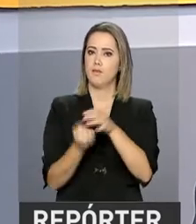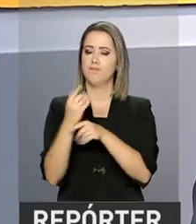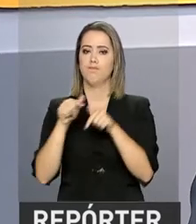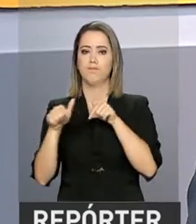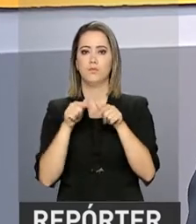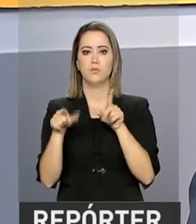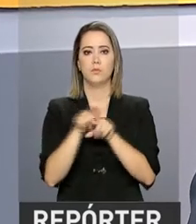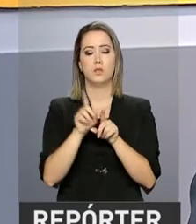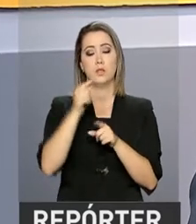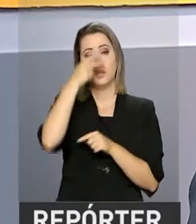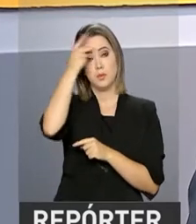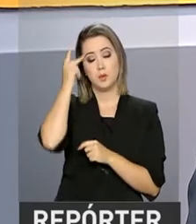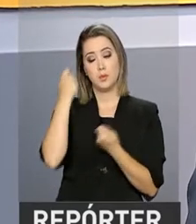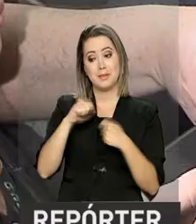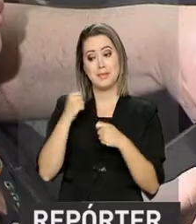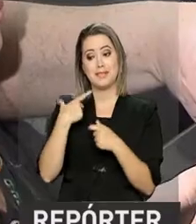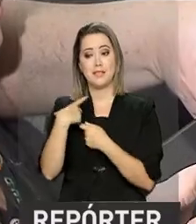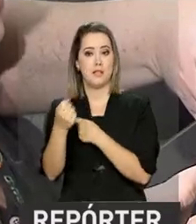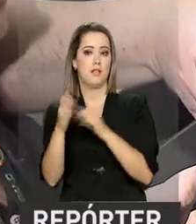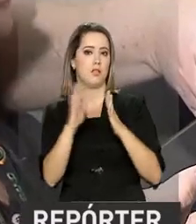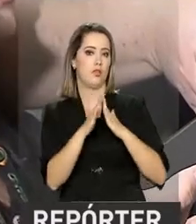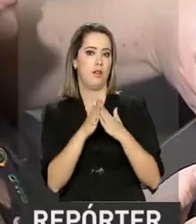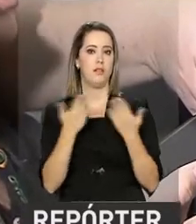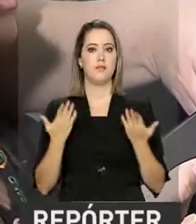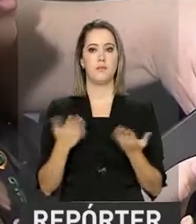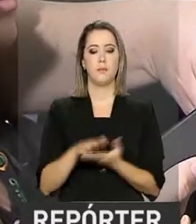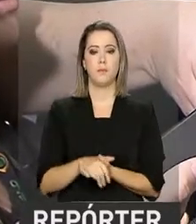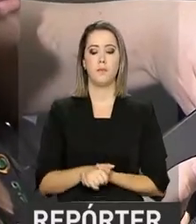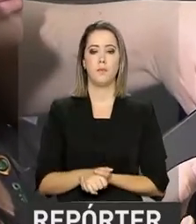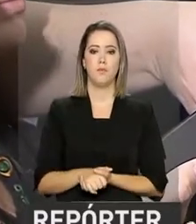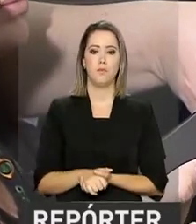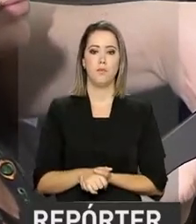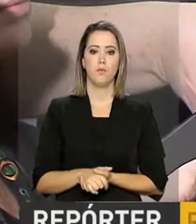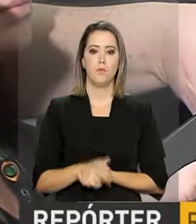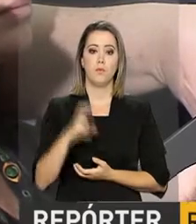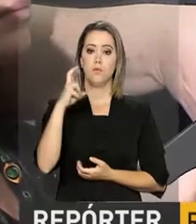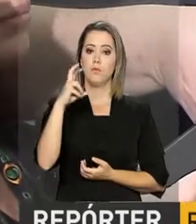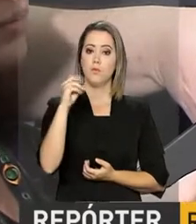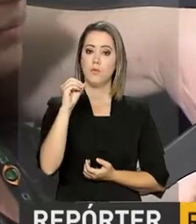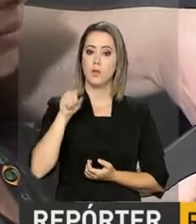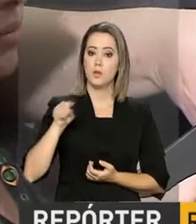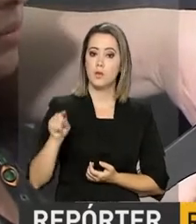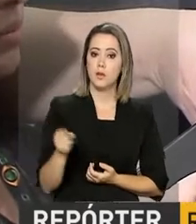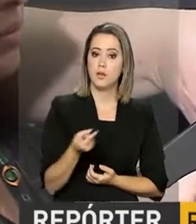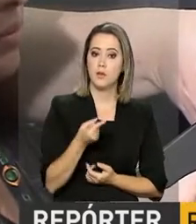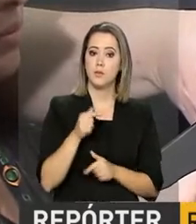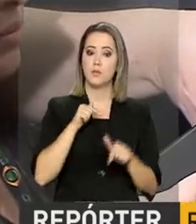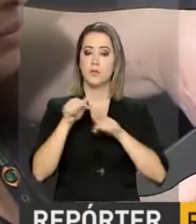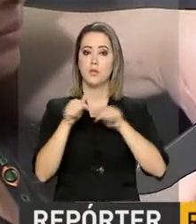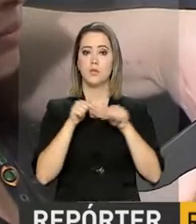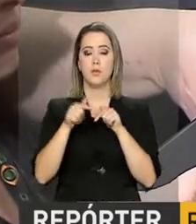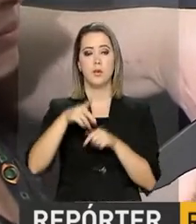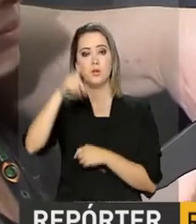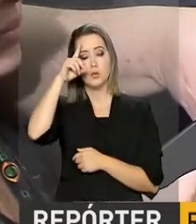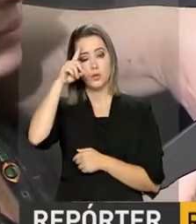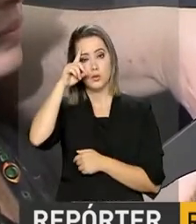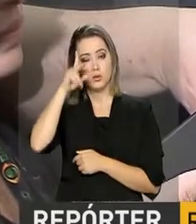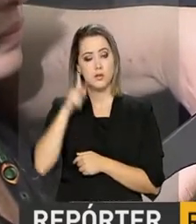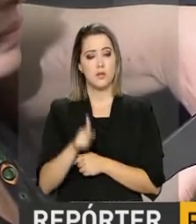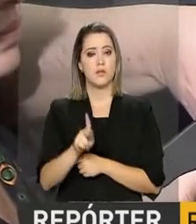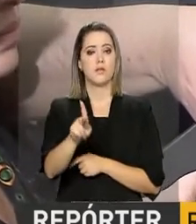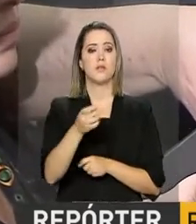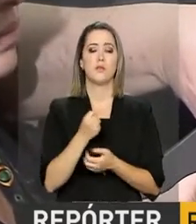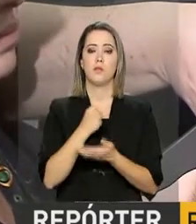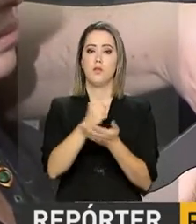tenham que se deslocar em torno de 50 mil vagas diárias sempre estão disponibilizadas